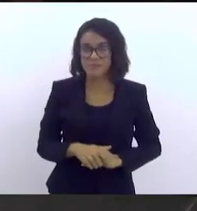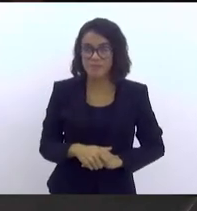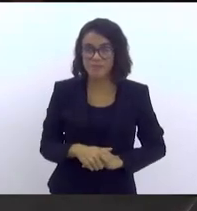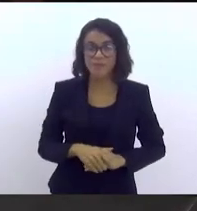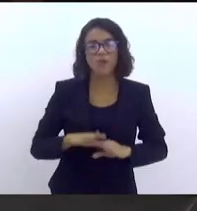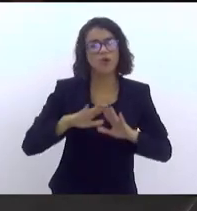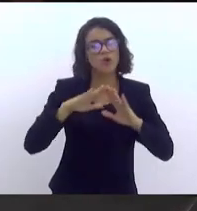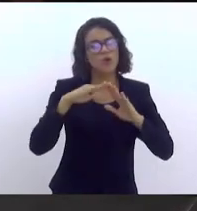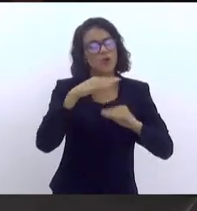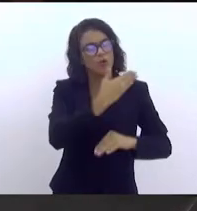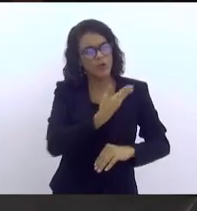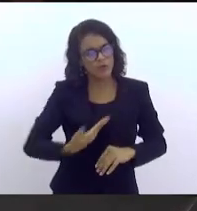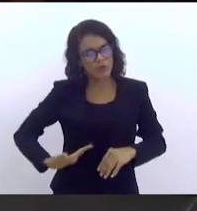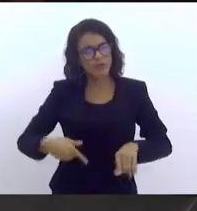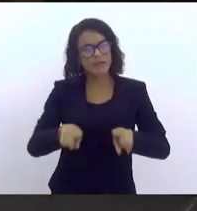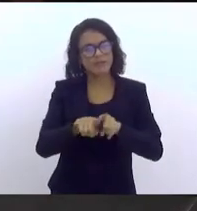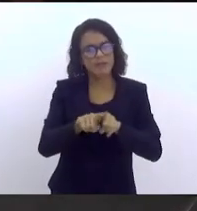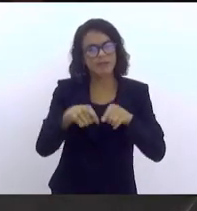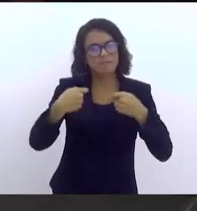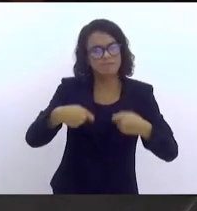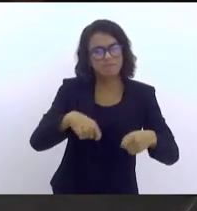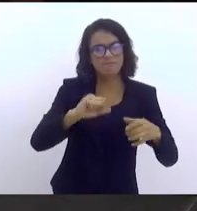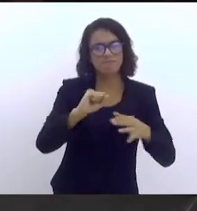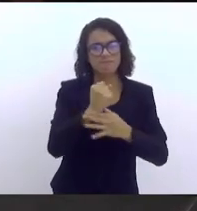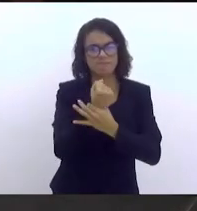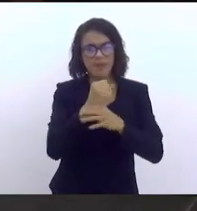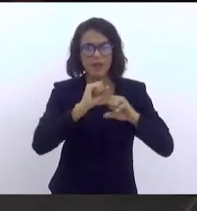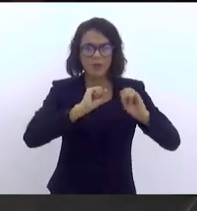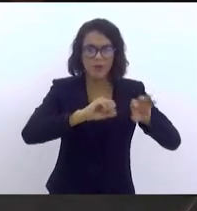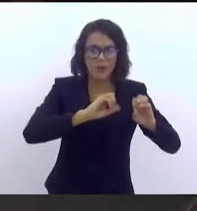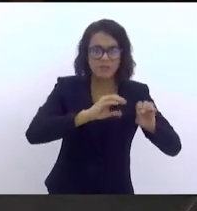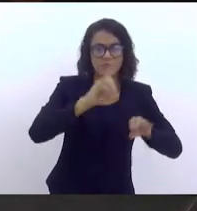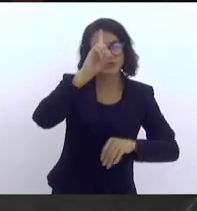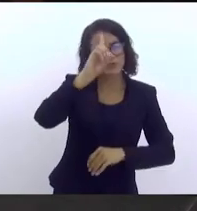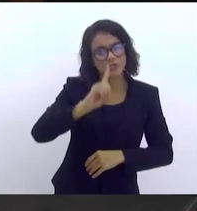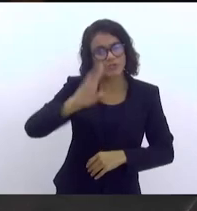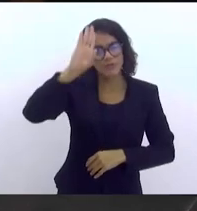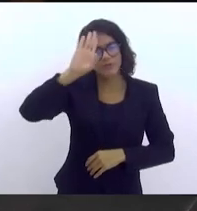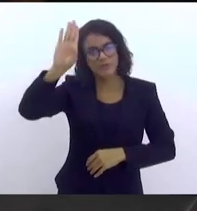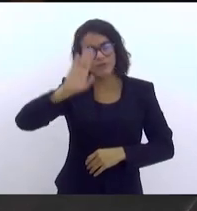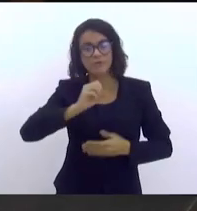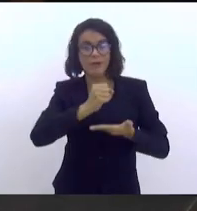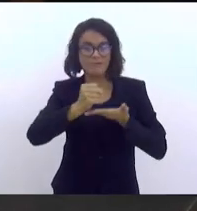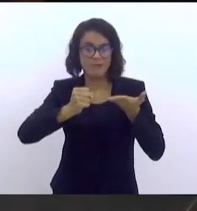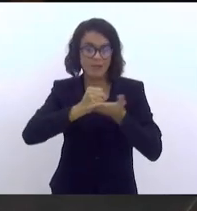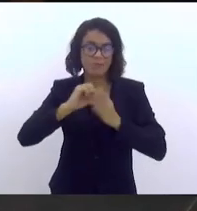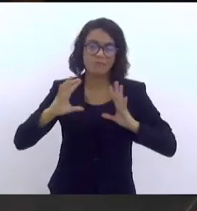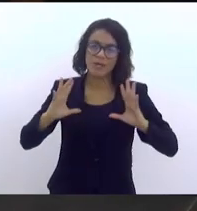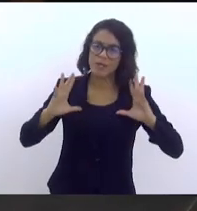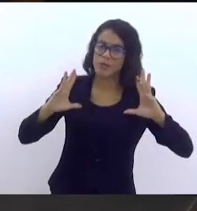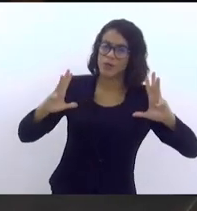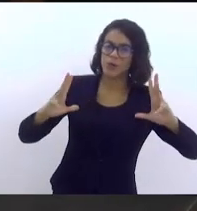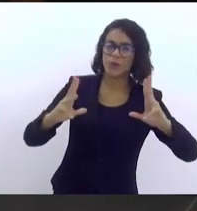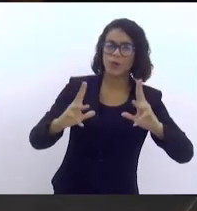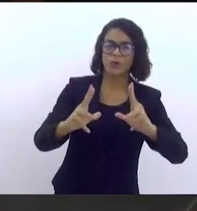o estado também precisa garantir a educação como um direito fundamental para todos